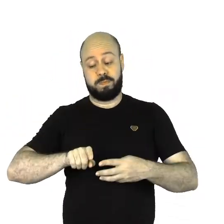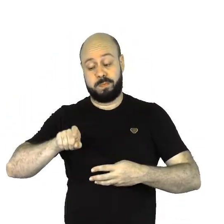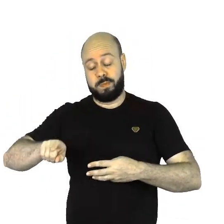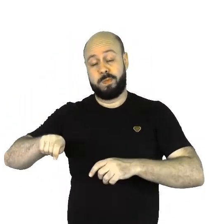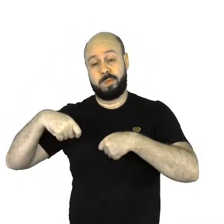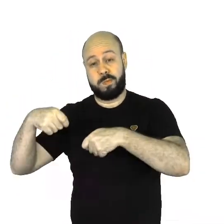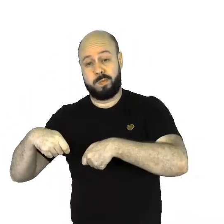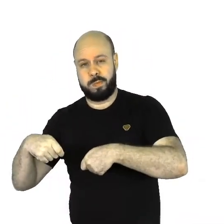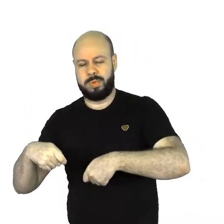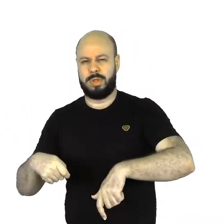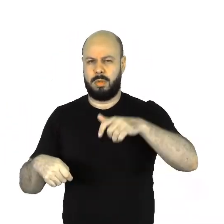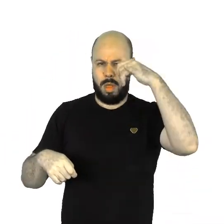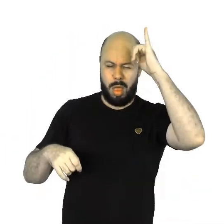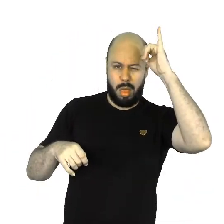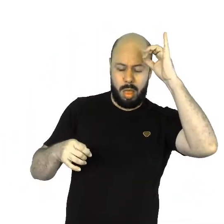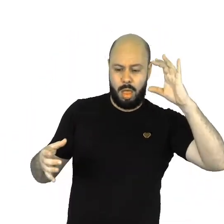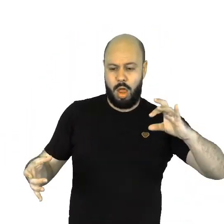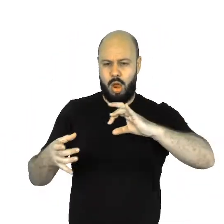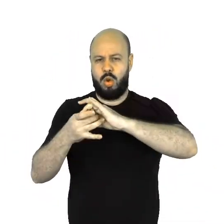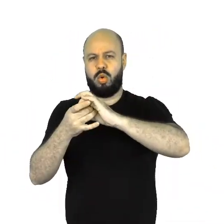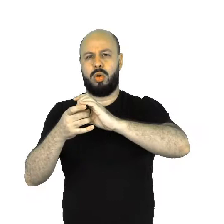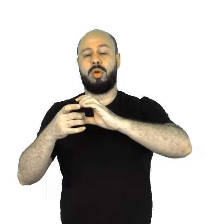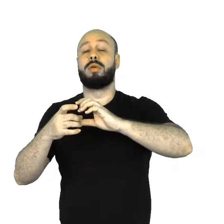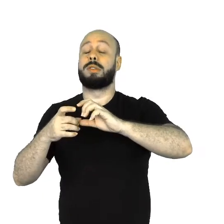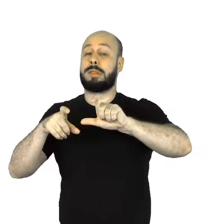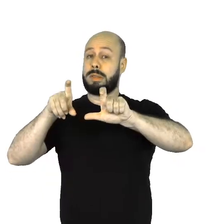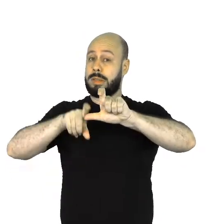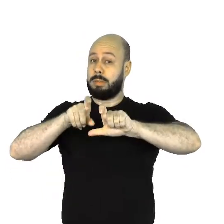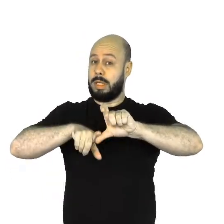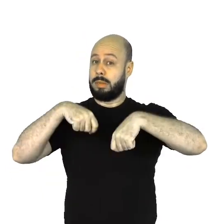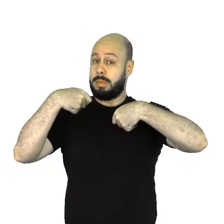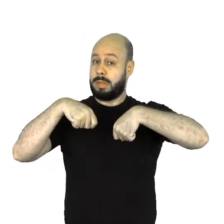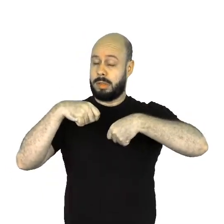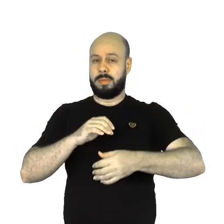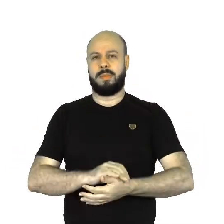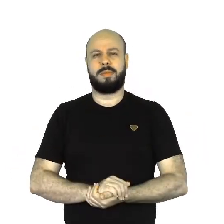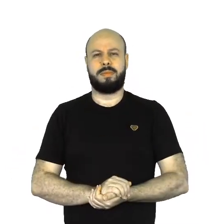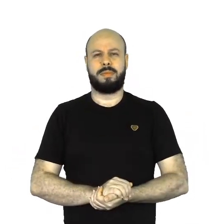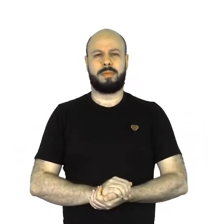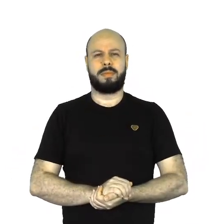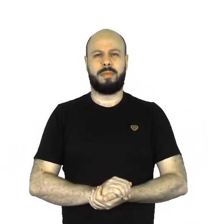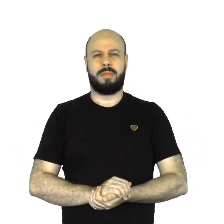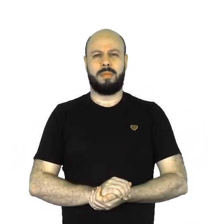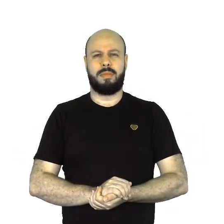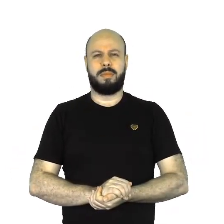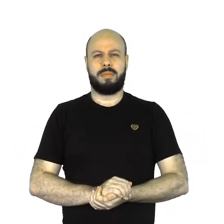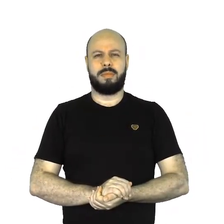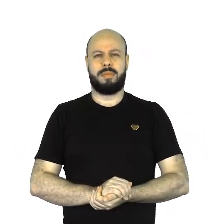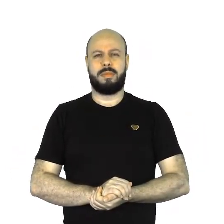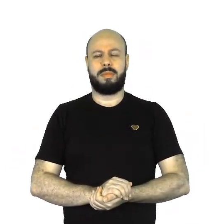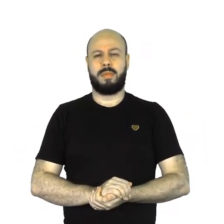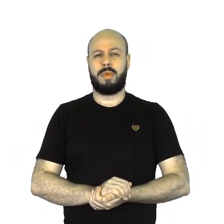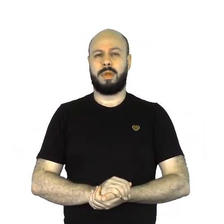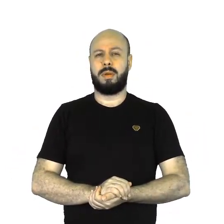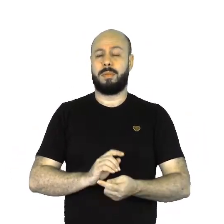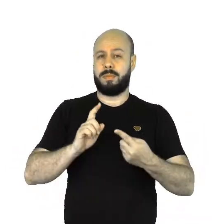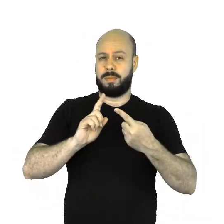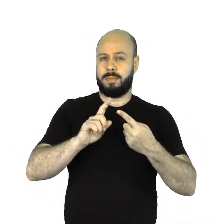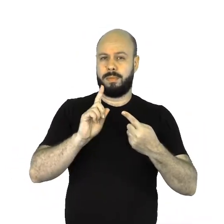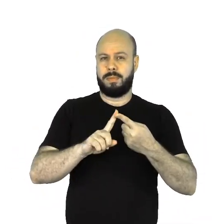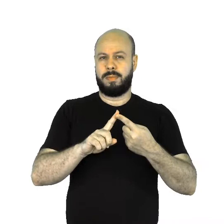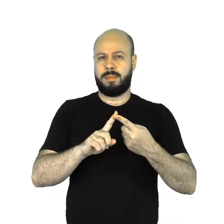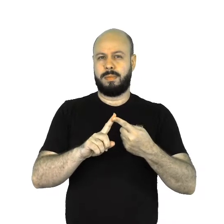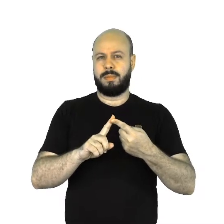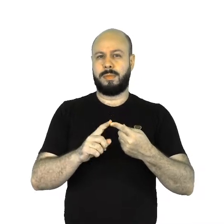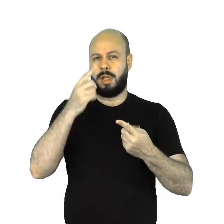e a pecuária, a agropecuária, depende. Vamos dar uma olhadinha? Olha lá. Primeiramente, nesse esquema, a